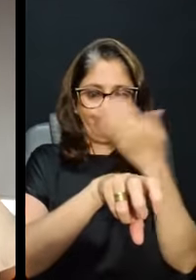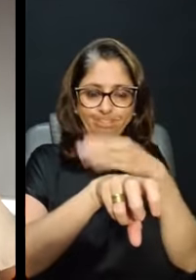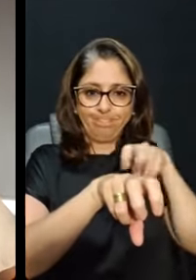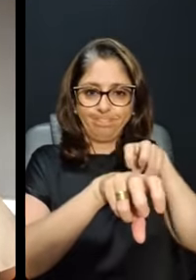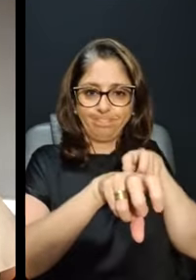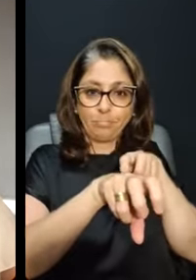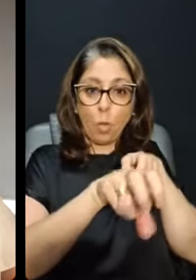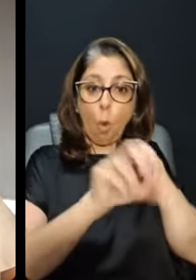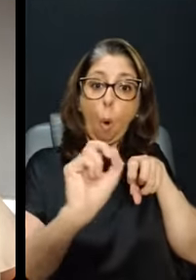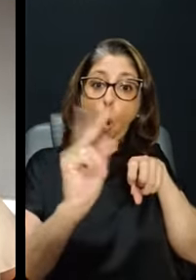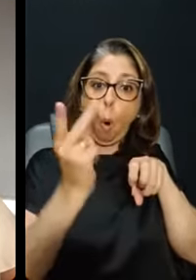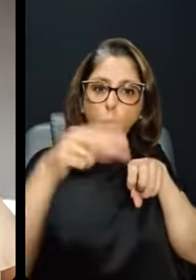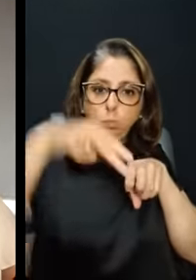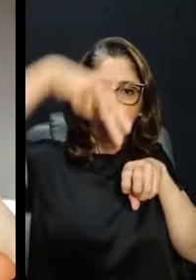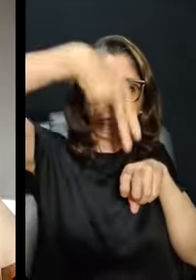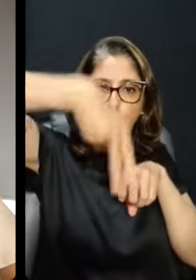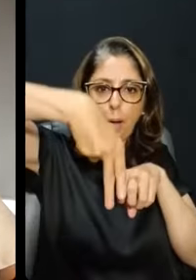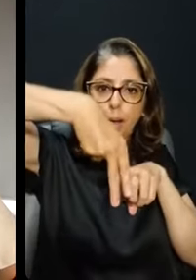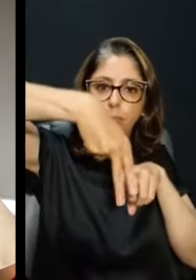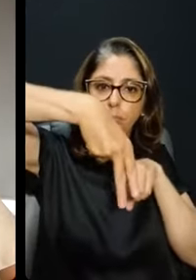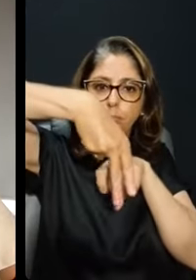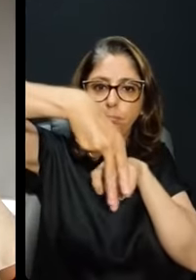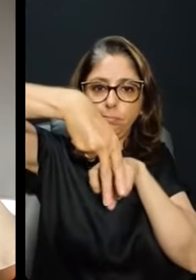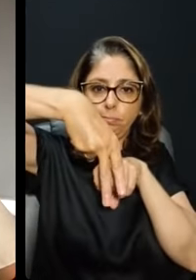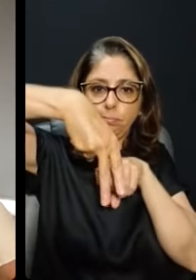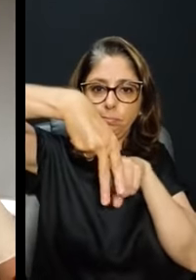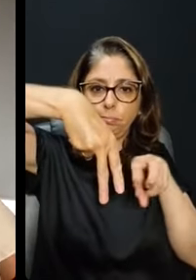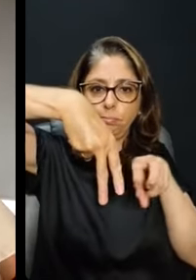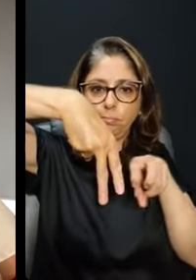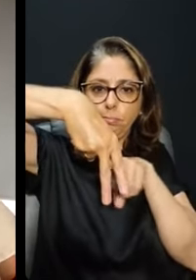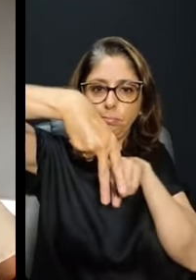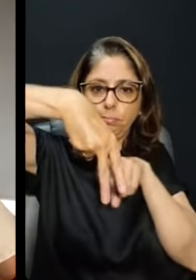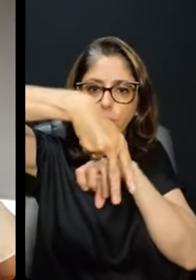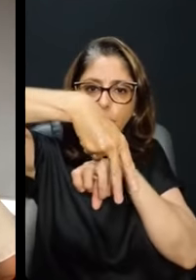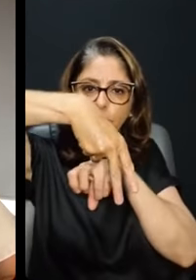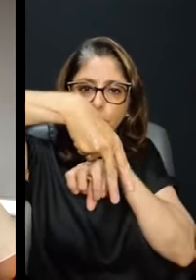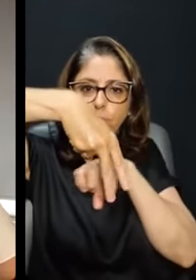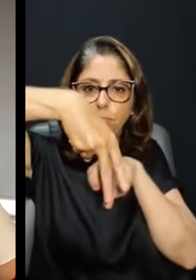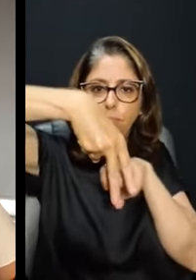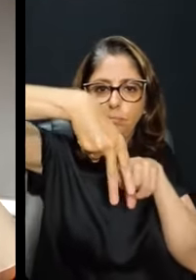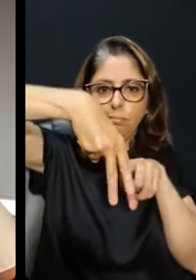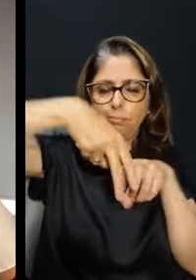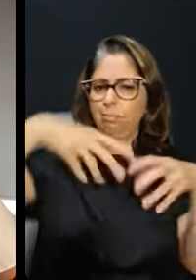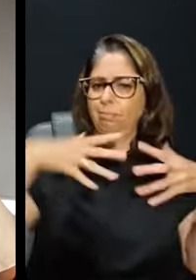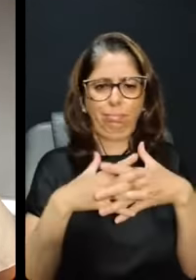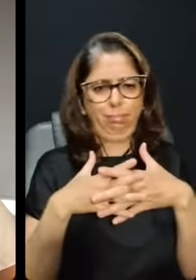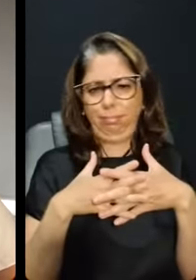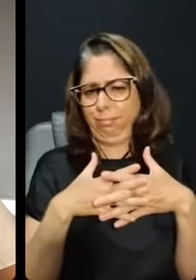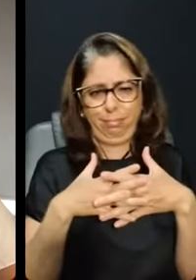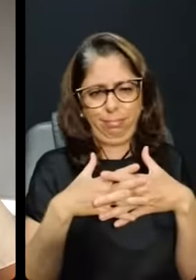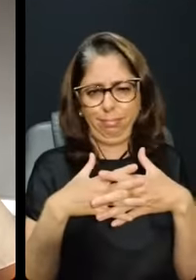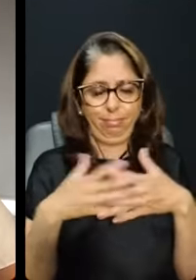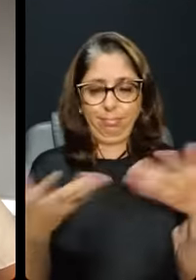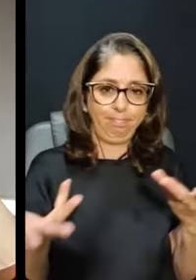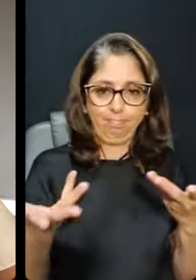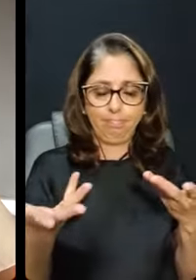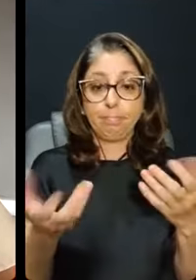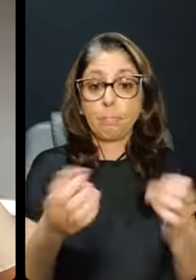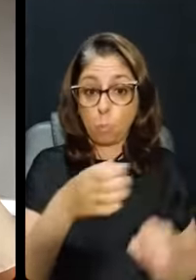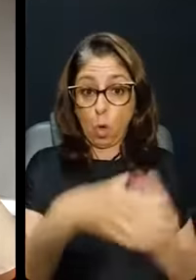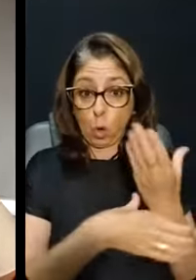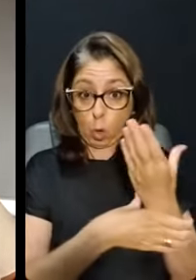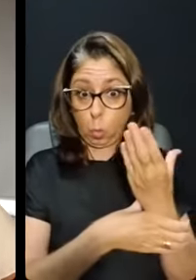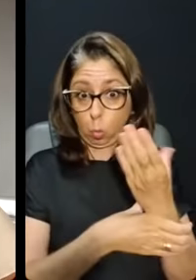gritando, pulando. Então foi criado um documento chamado de Caderno de Diretrizes Técnicas de